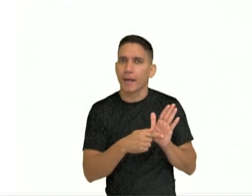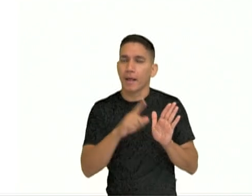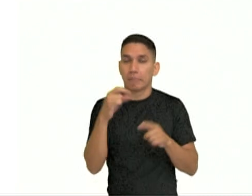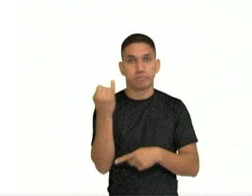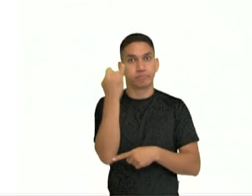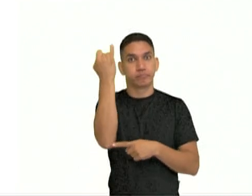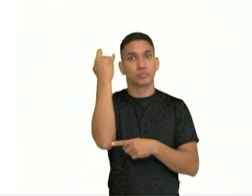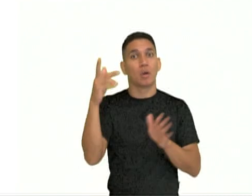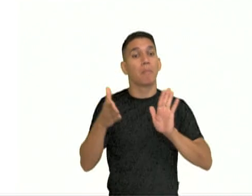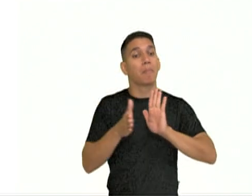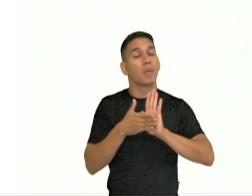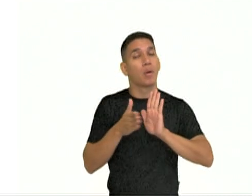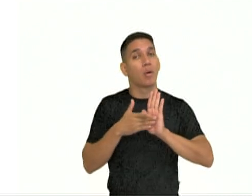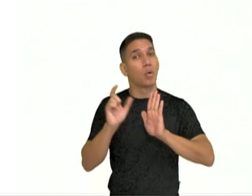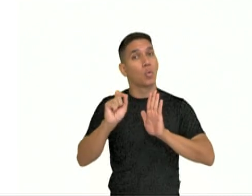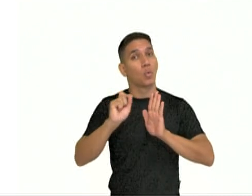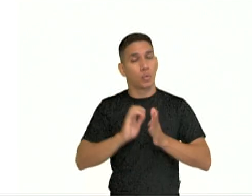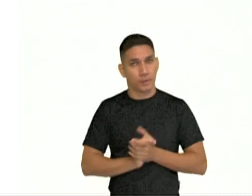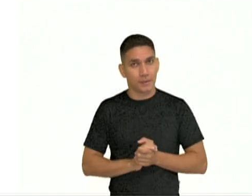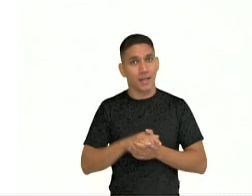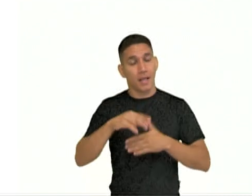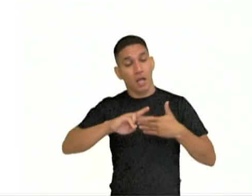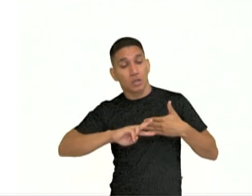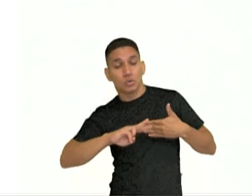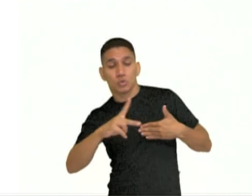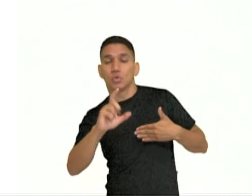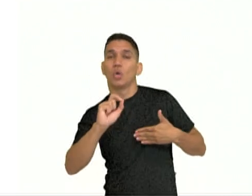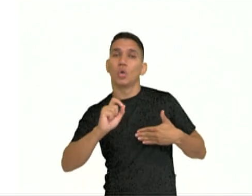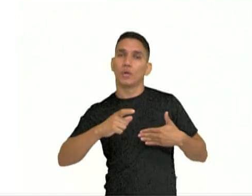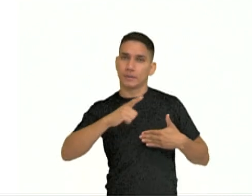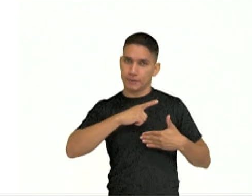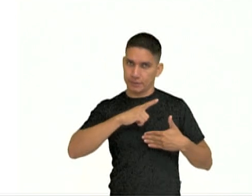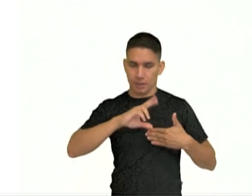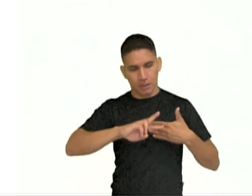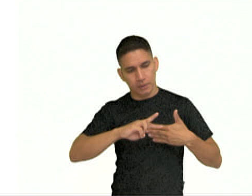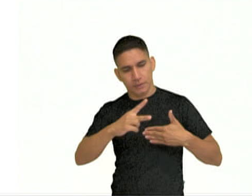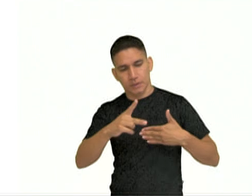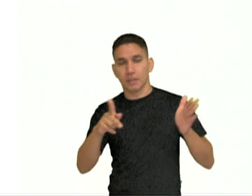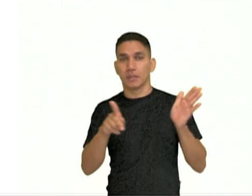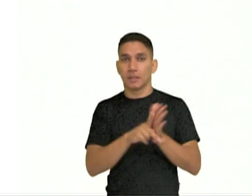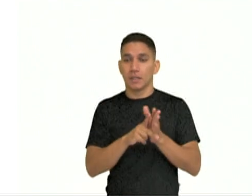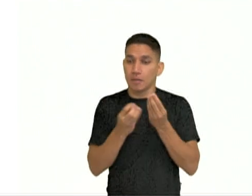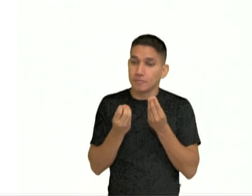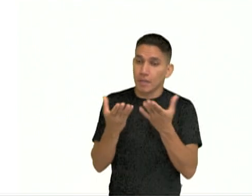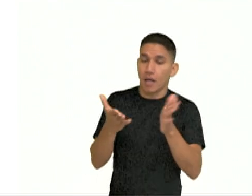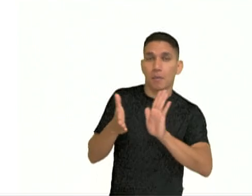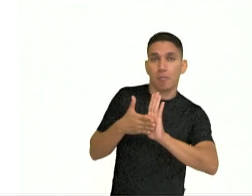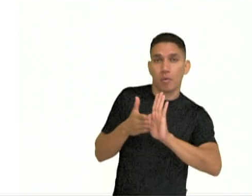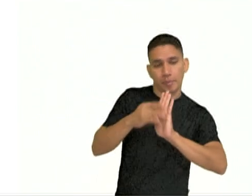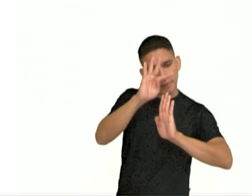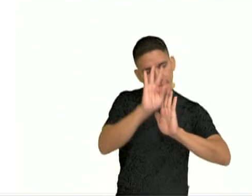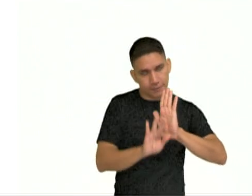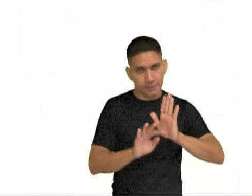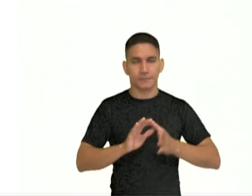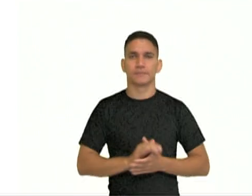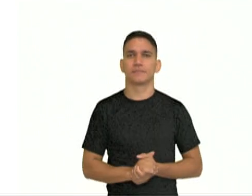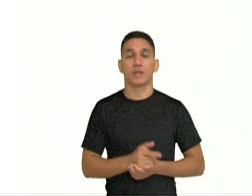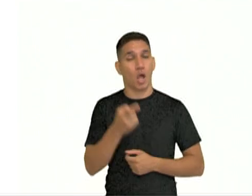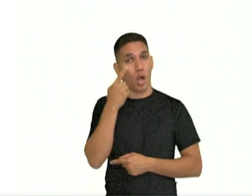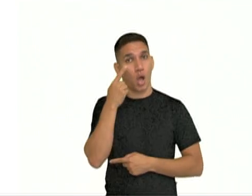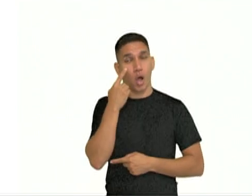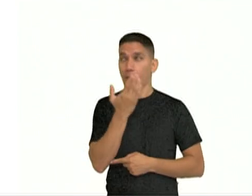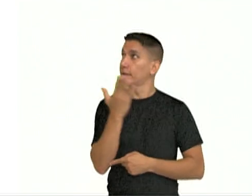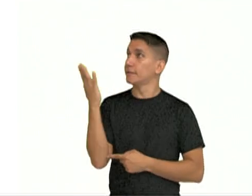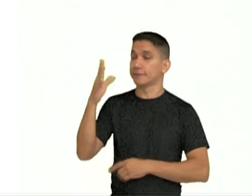vai propor o quê? Um efeito, vai produzir um efeito que atende ao propósito do texto. Veja,